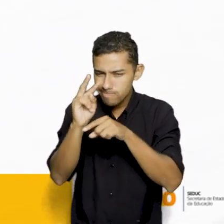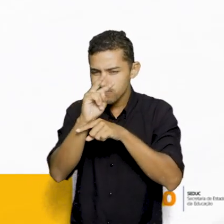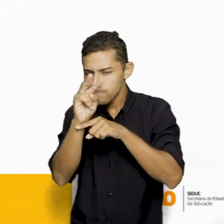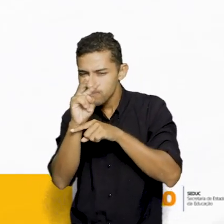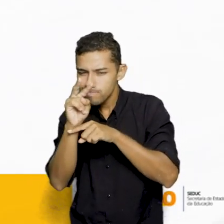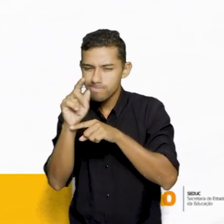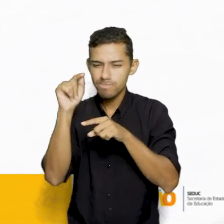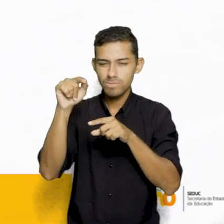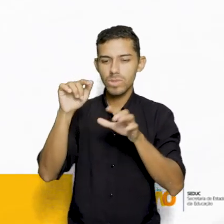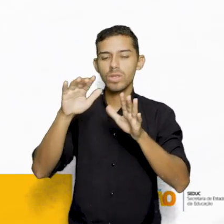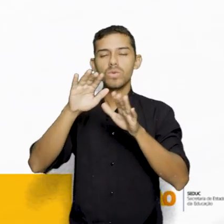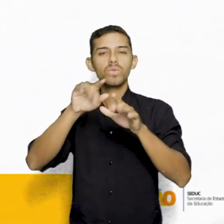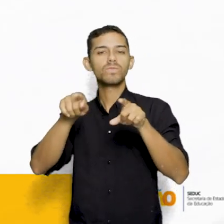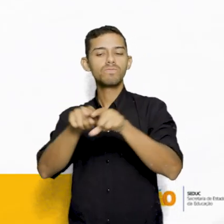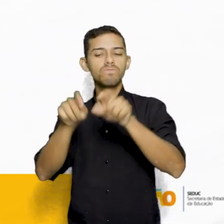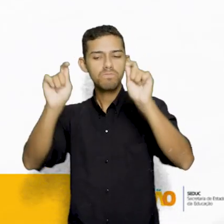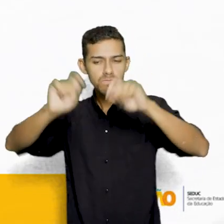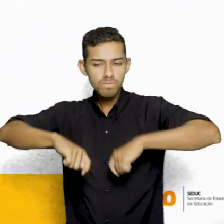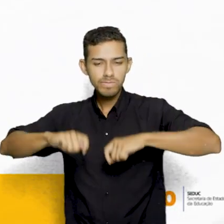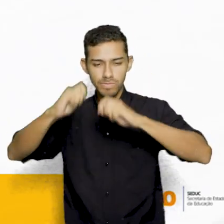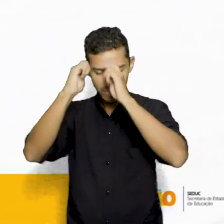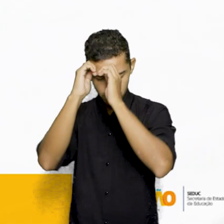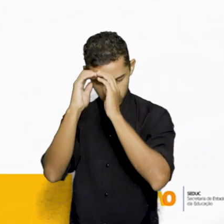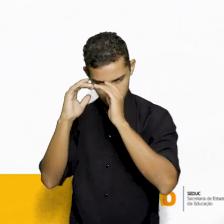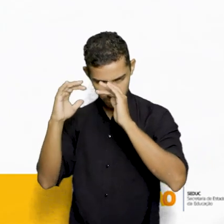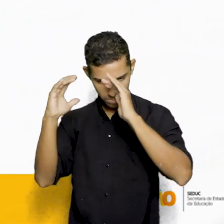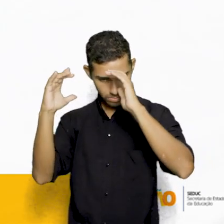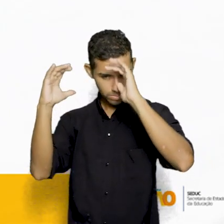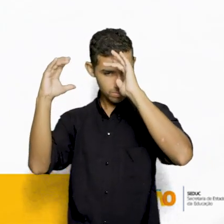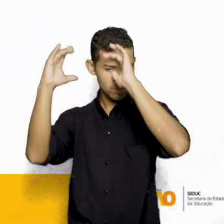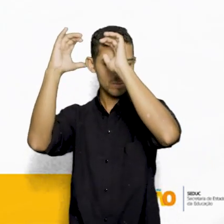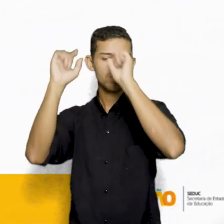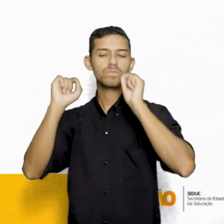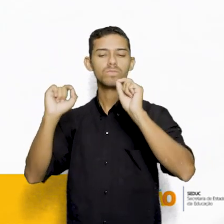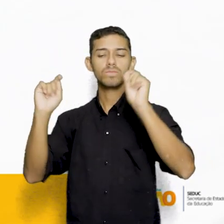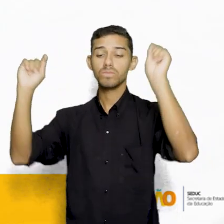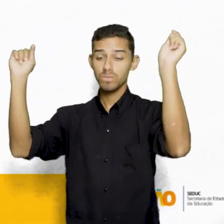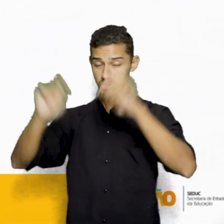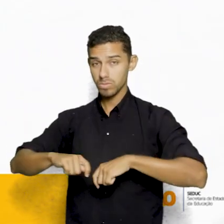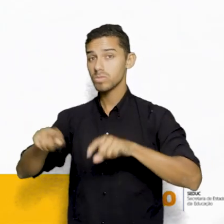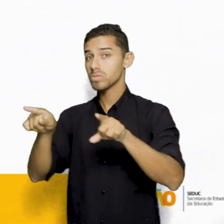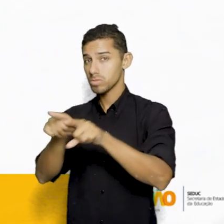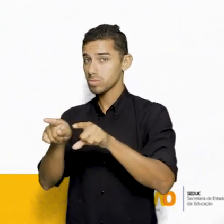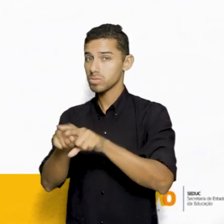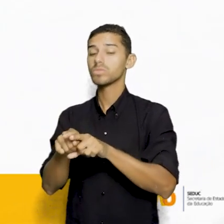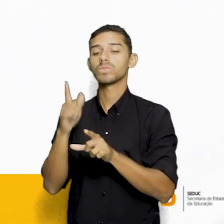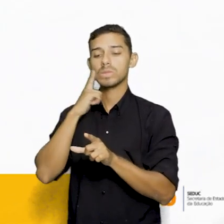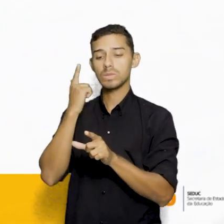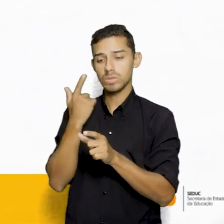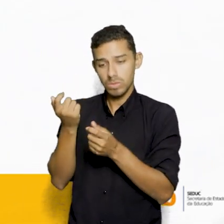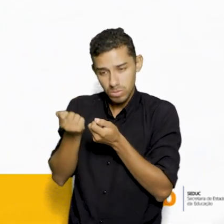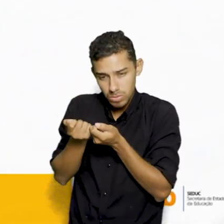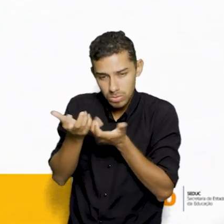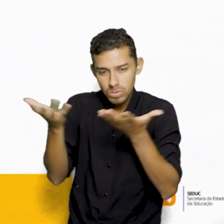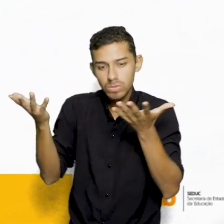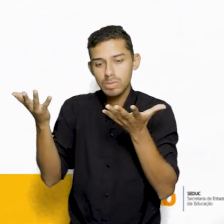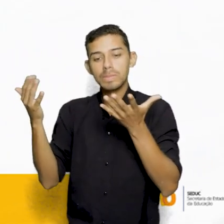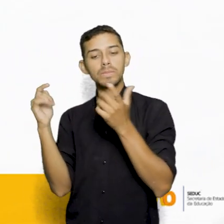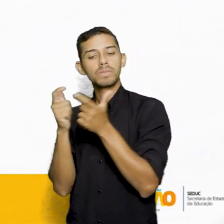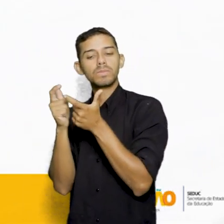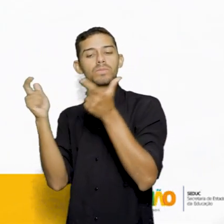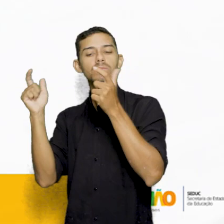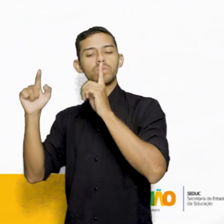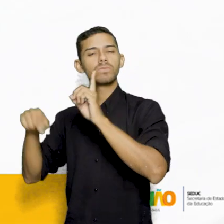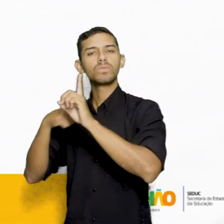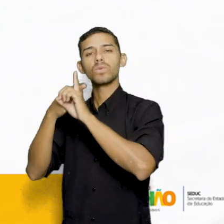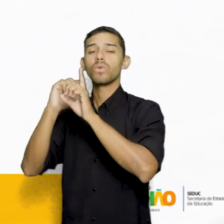nos mostrará que esse poder criador da mente consiste meramente na capacidade de compor transpor aumentar